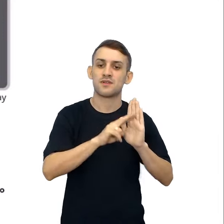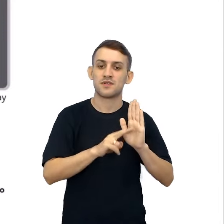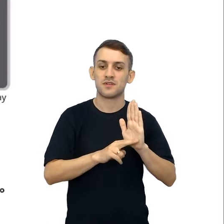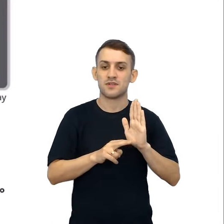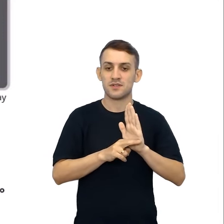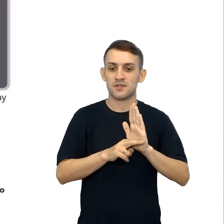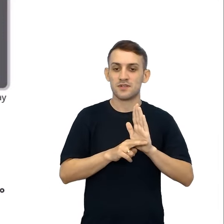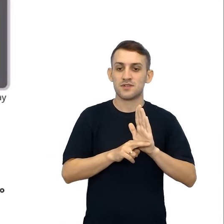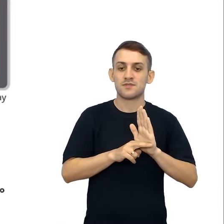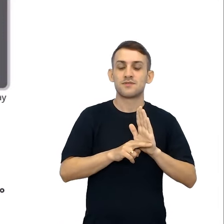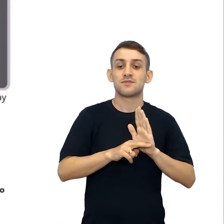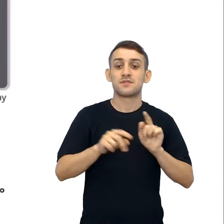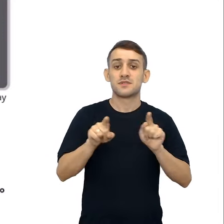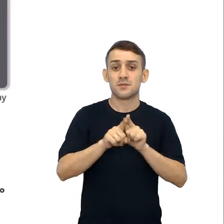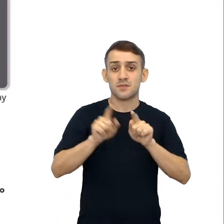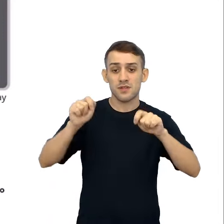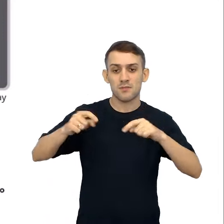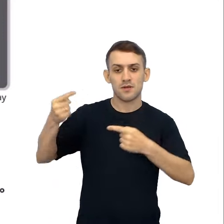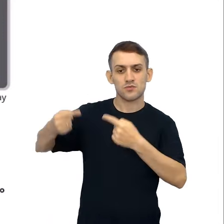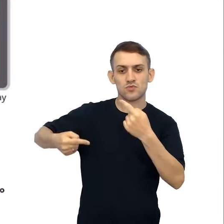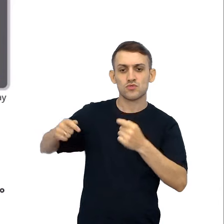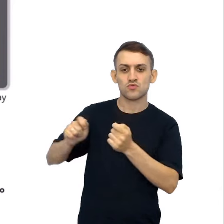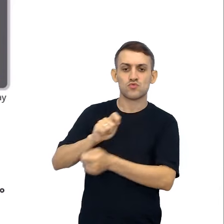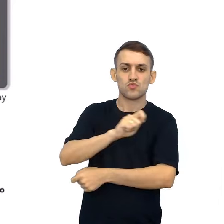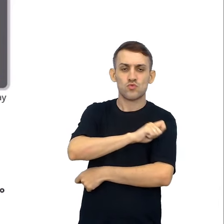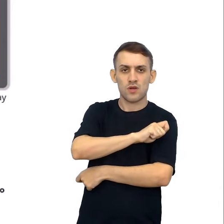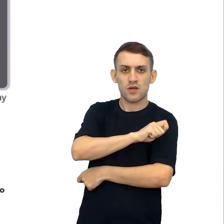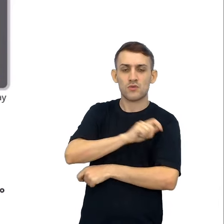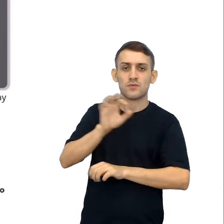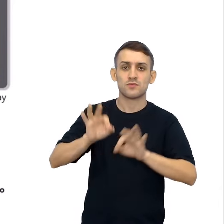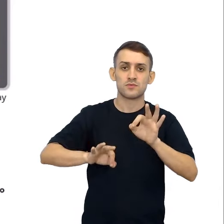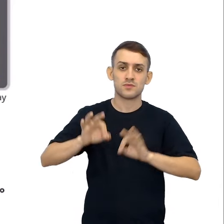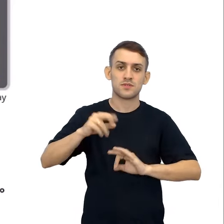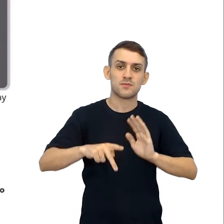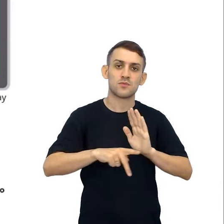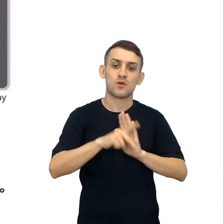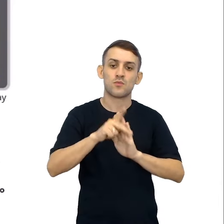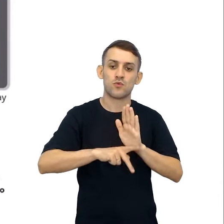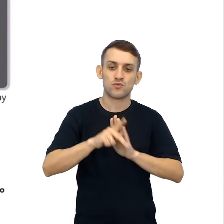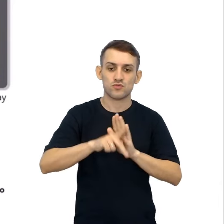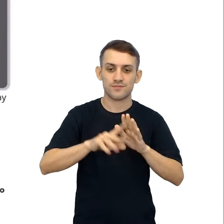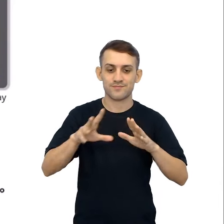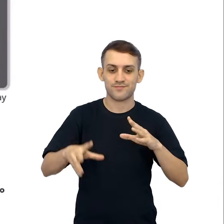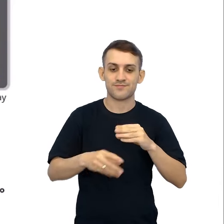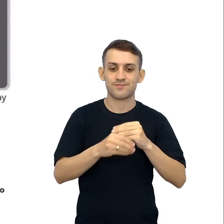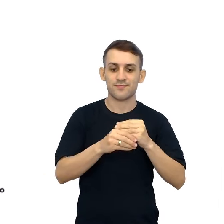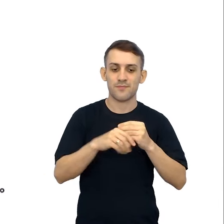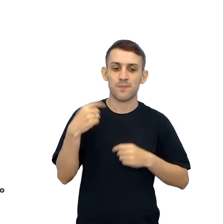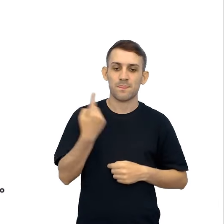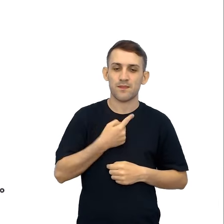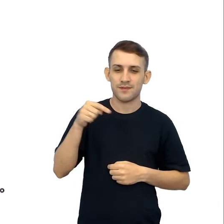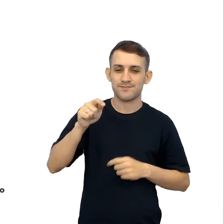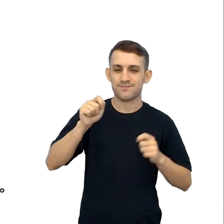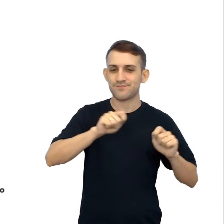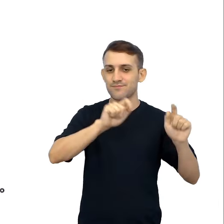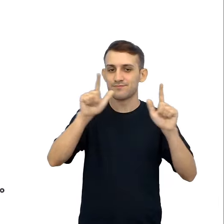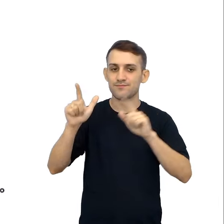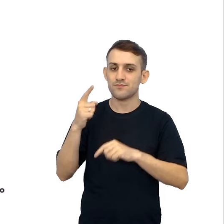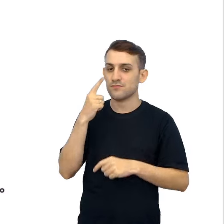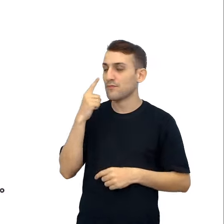foram coletados e discutir com os estudantes a organização desse projeto integrador. Então, vamos aqui partindo para a